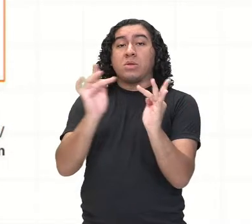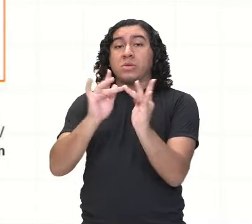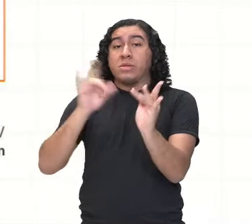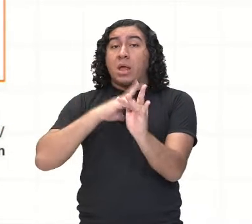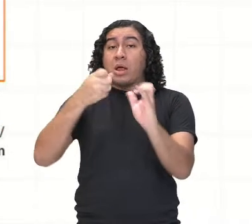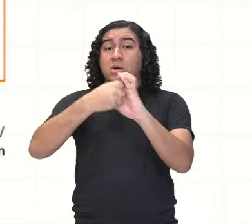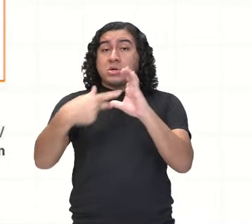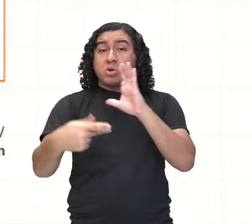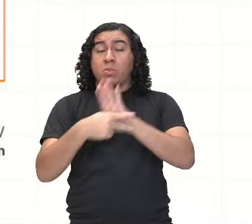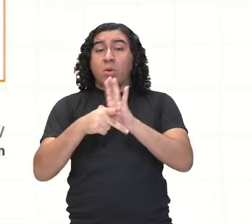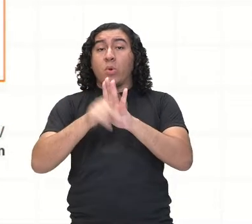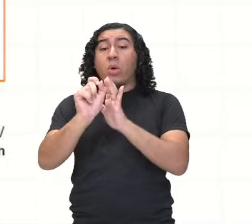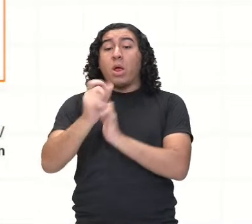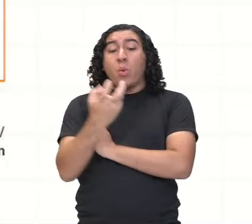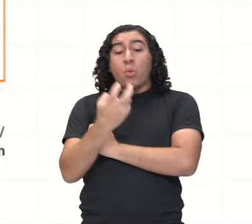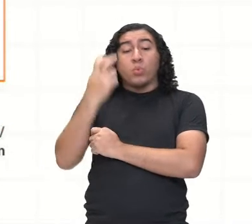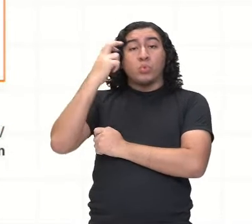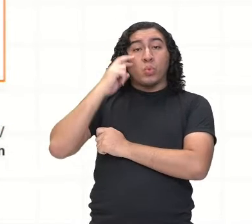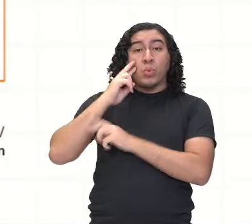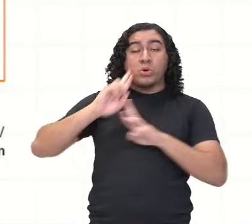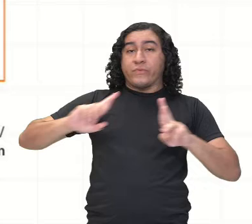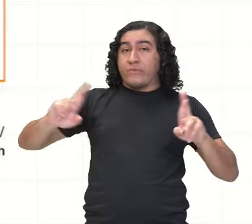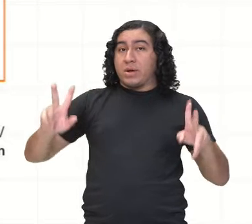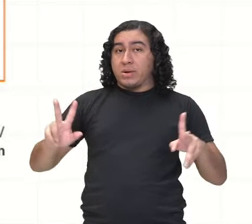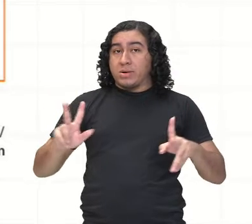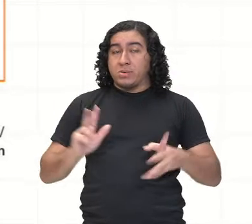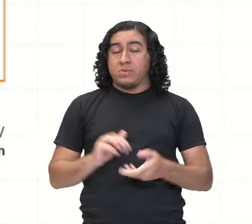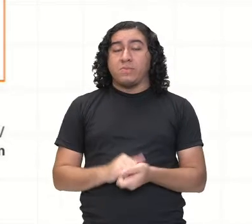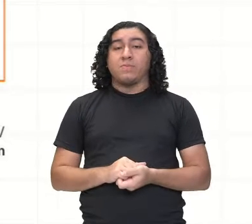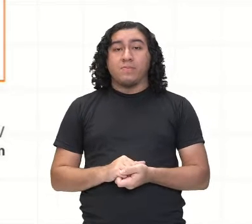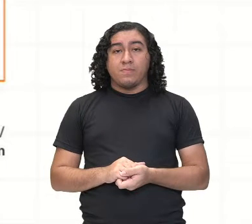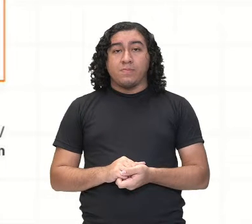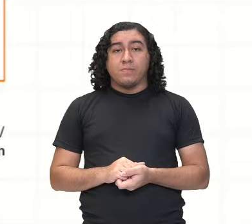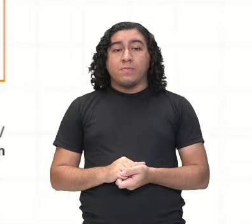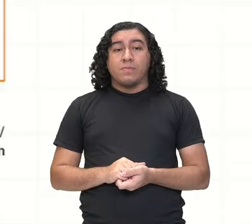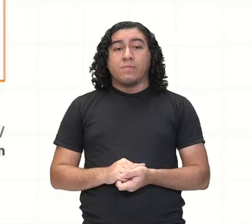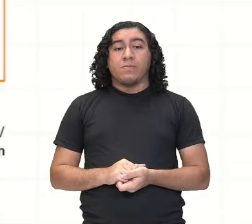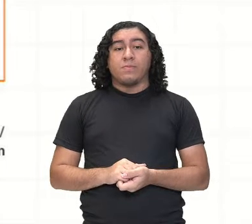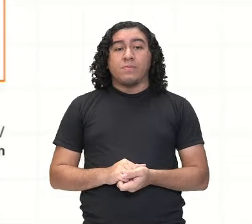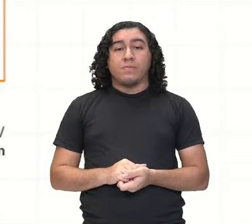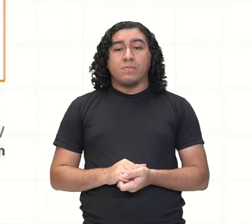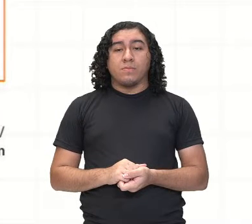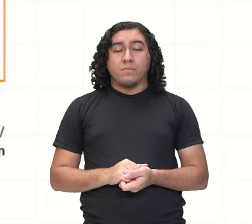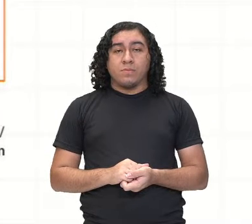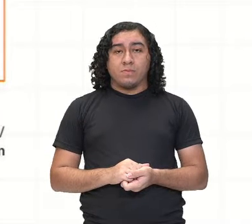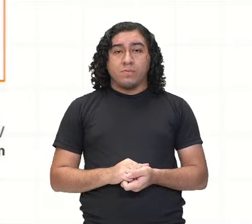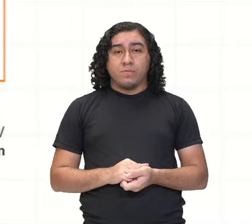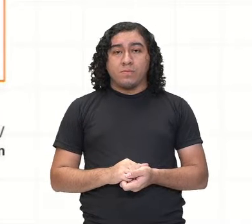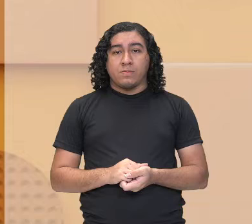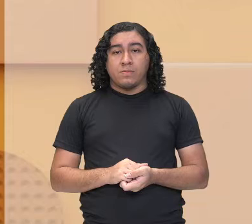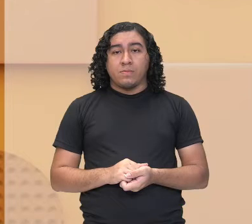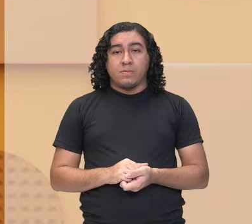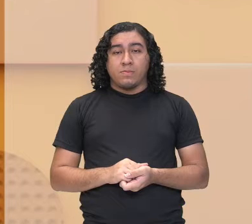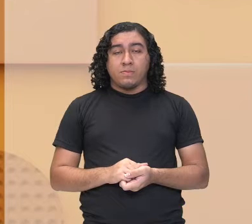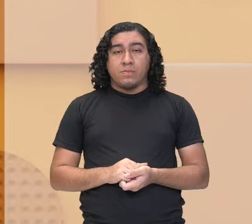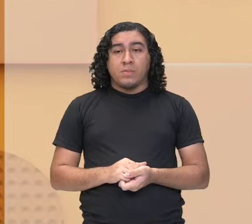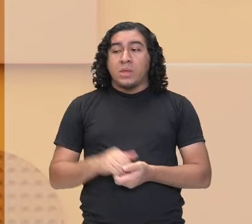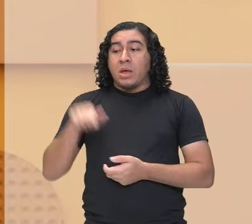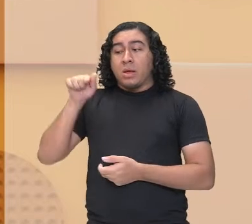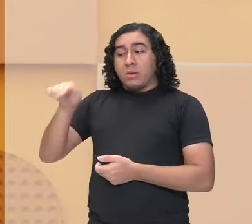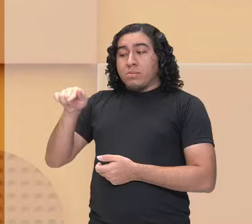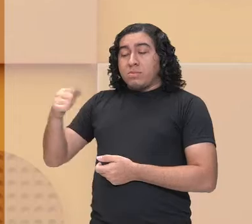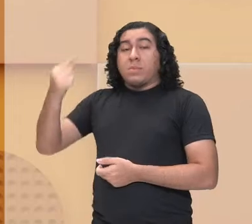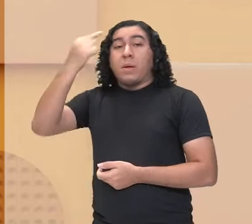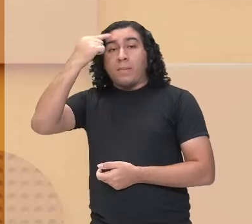essas culturas distintas. Então, nós vamos ter um mundo conhecido, de acordo com os europeus, eles se viam